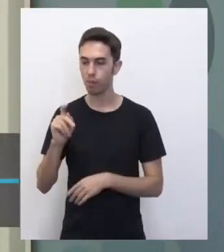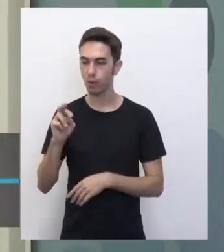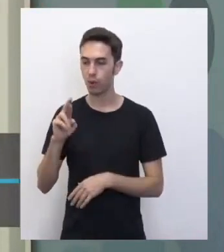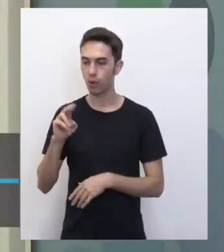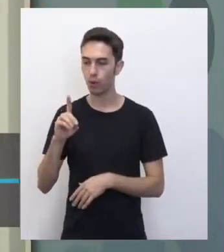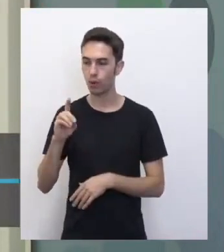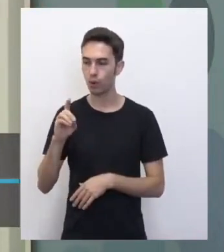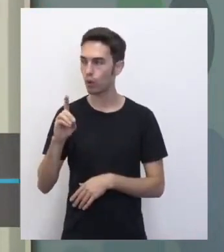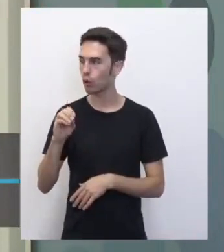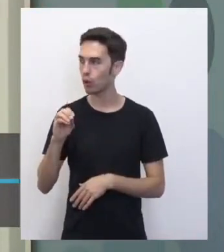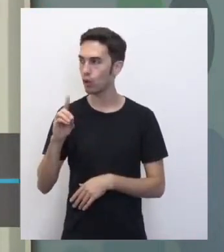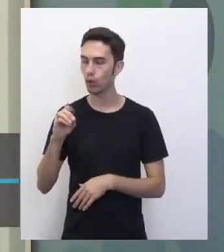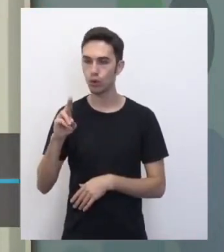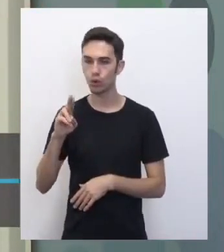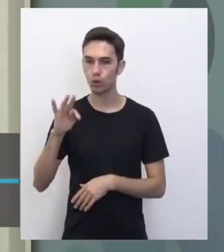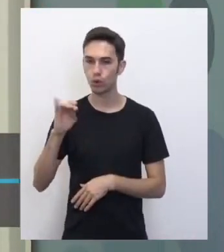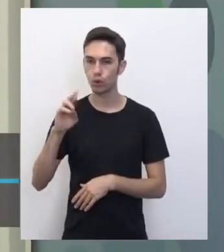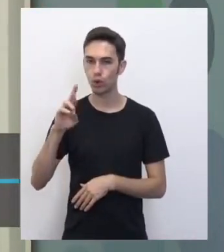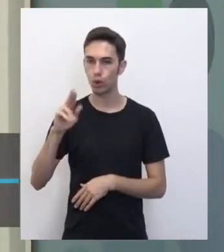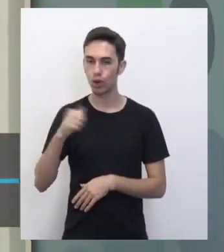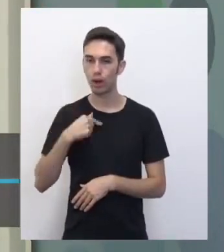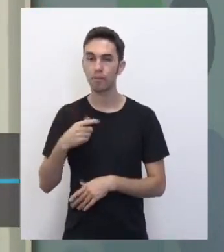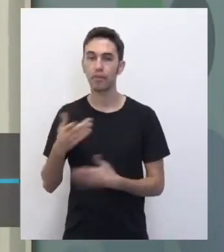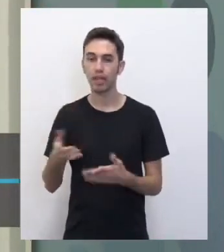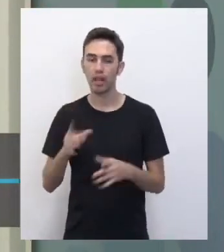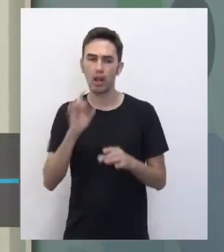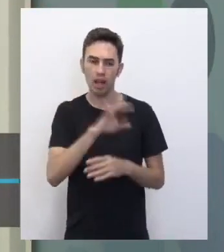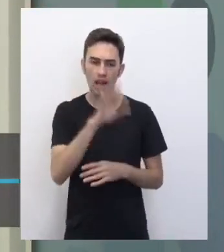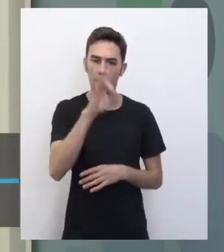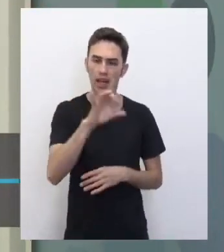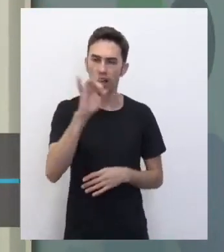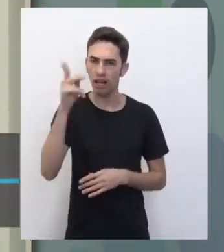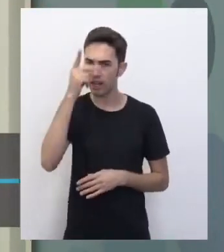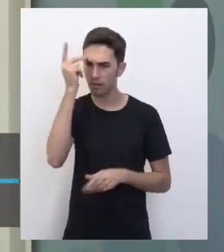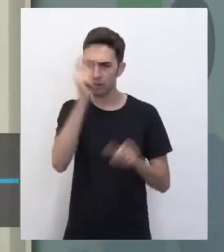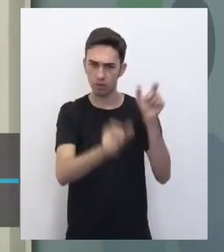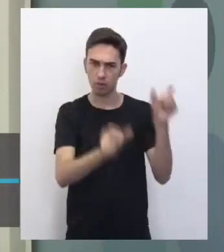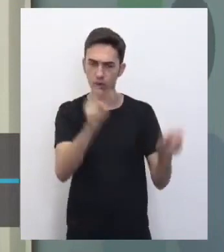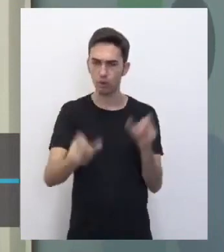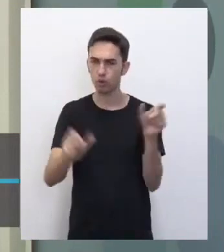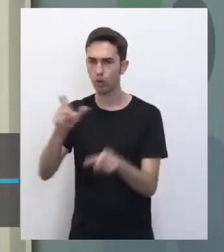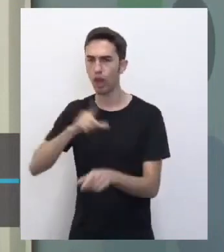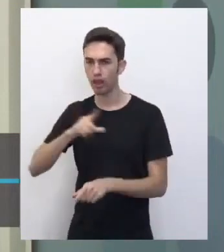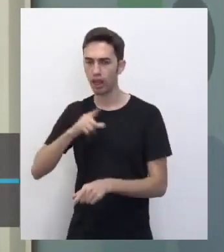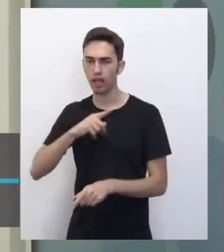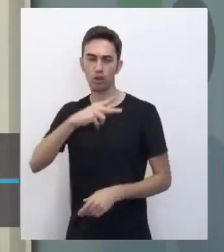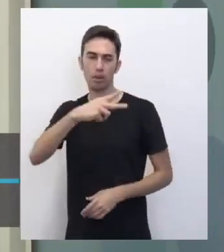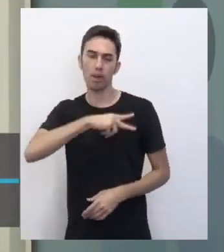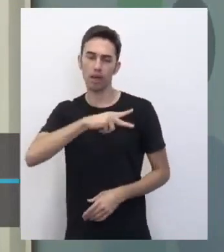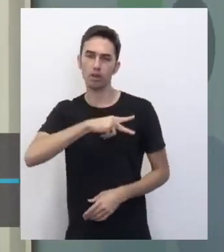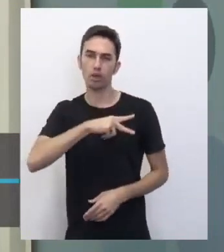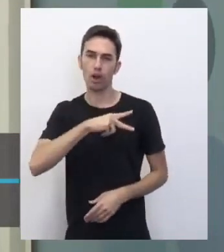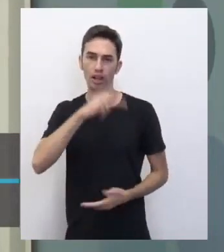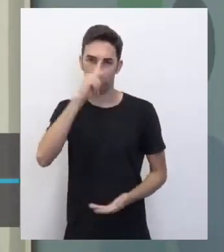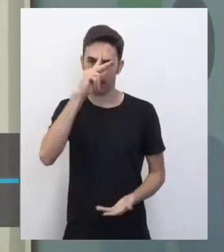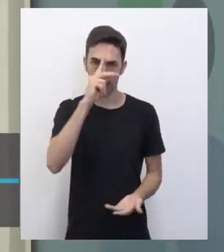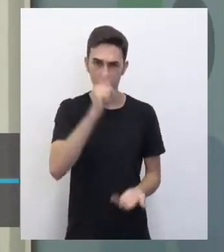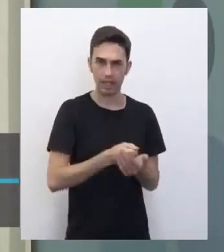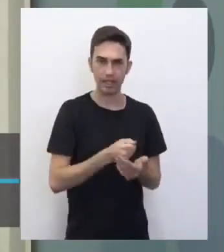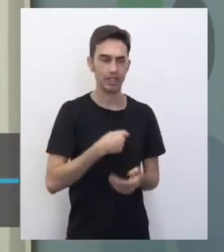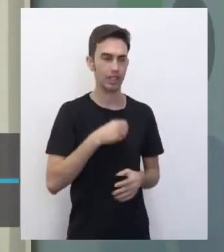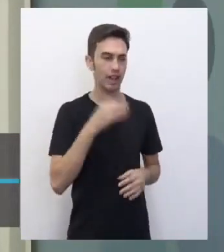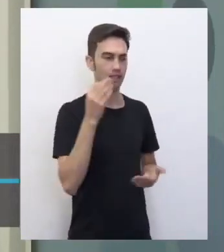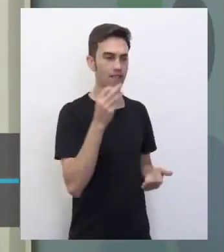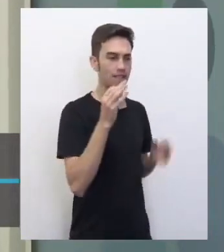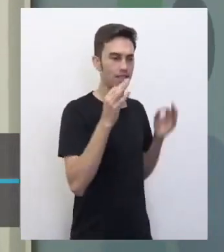tem a sua verdade. E isso é o particularismo, né? É o subjetivismo. A verdade ela é